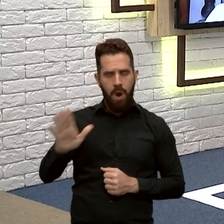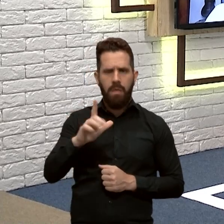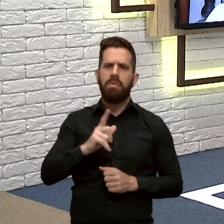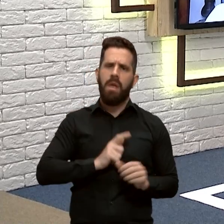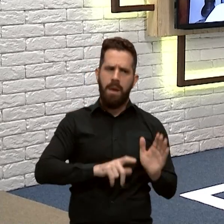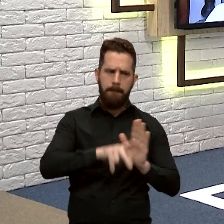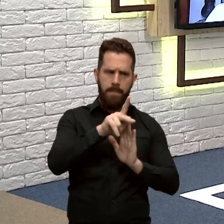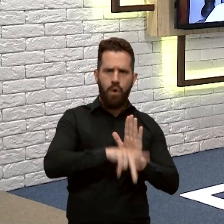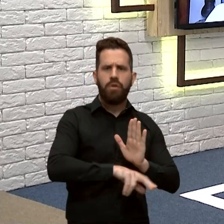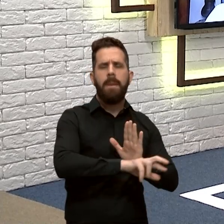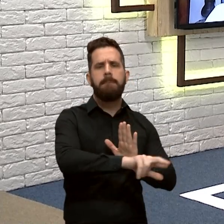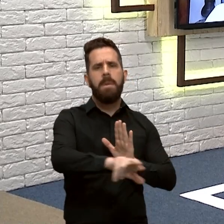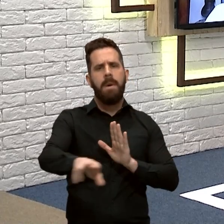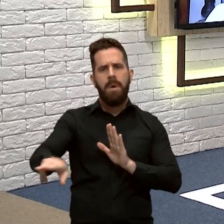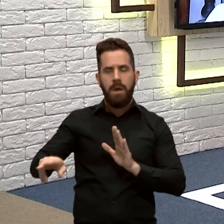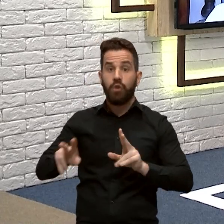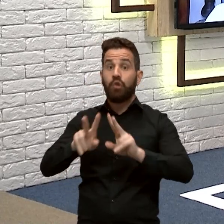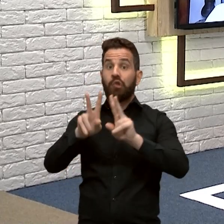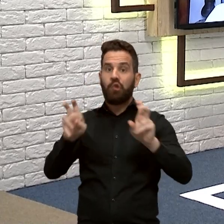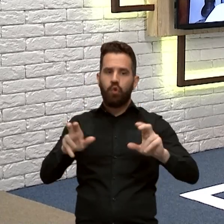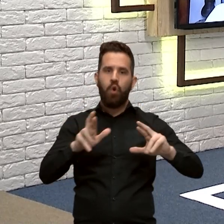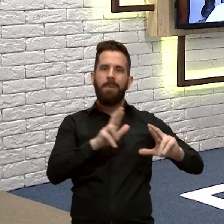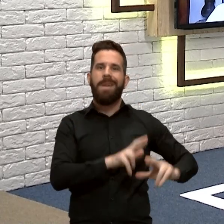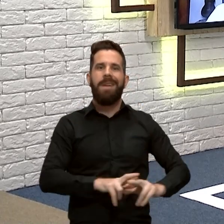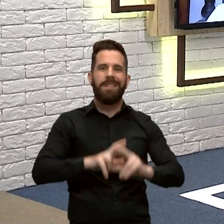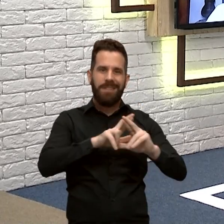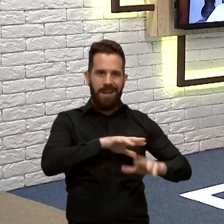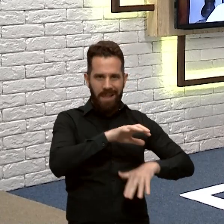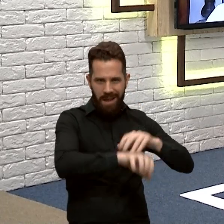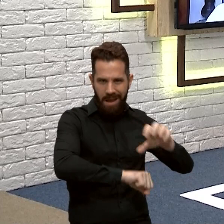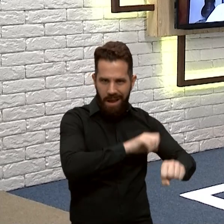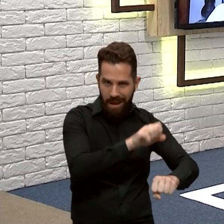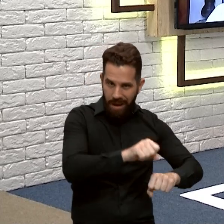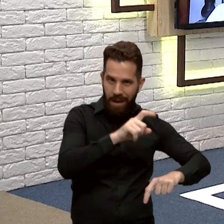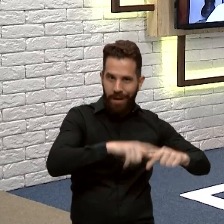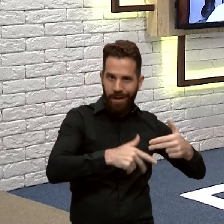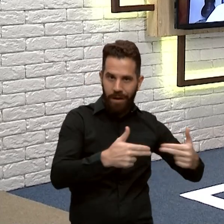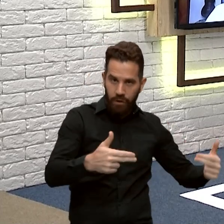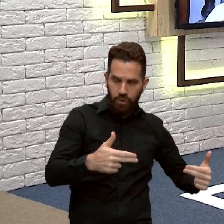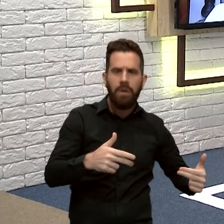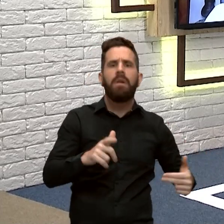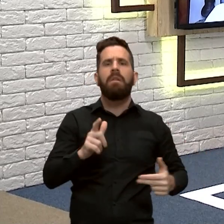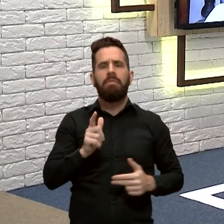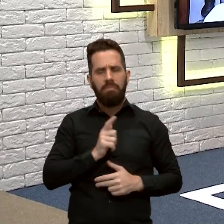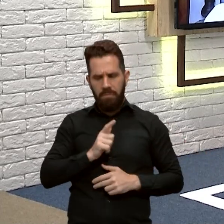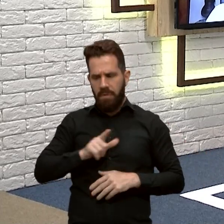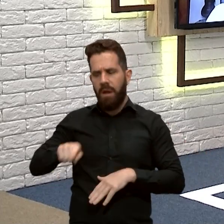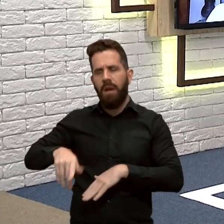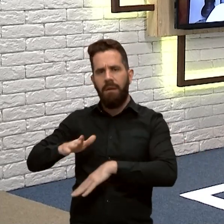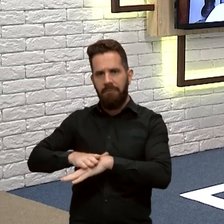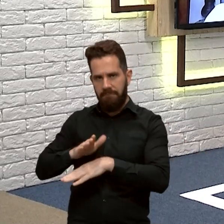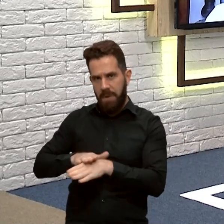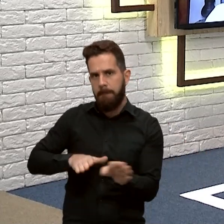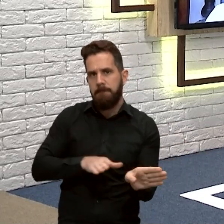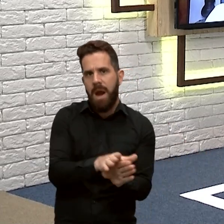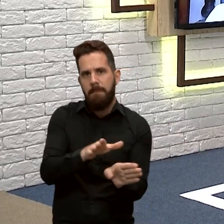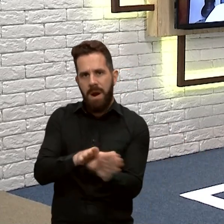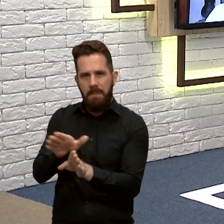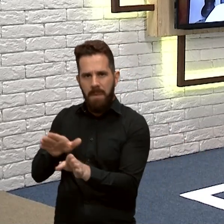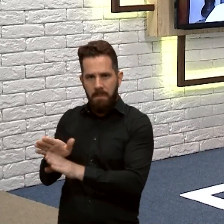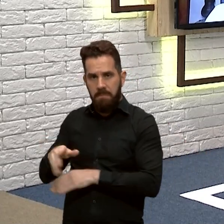projetos, empreendimentos voltados para reciclagem, que são incubados, né, pela UFG. Existe também